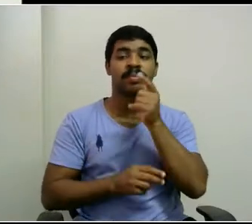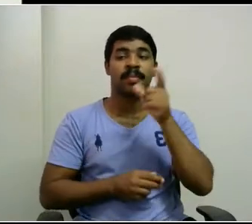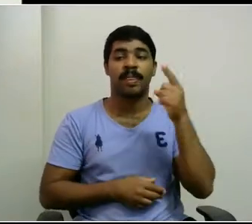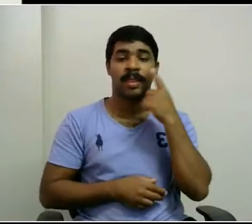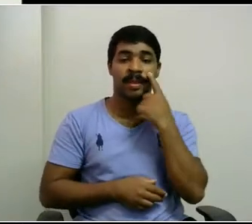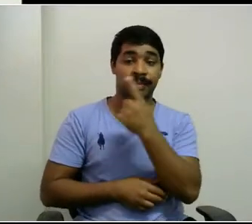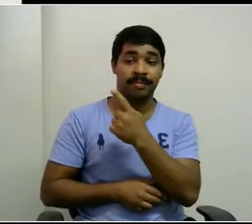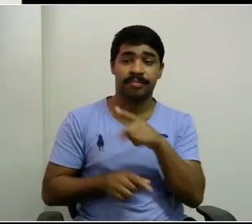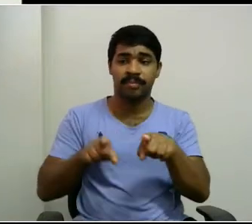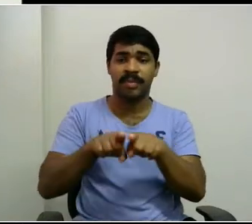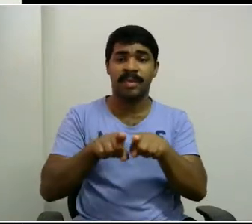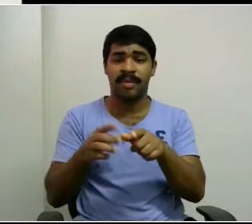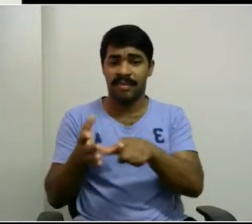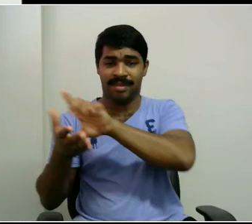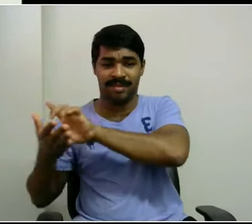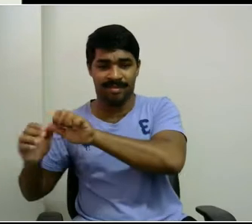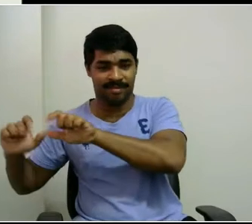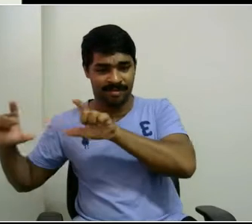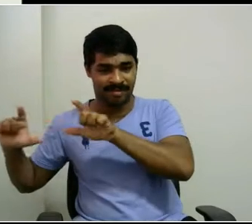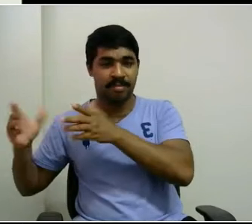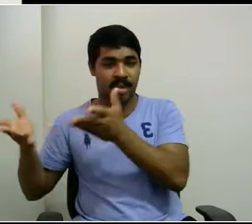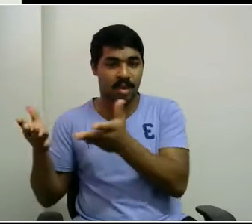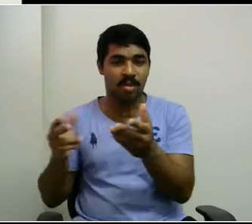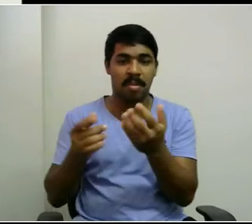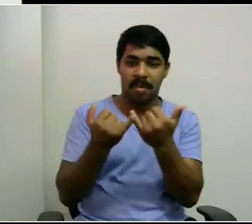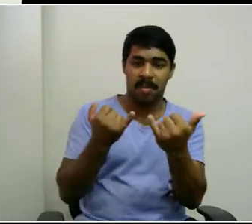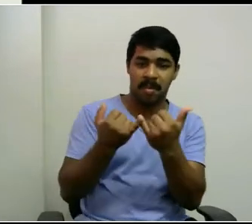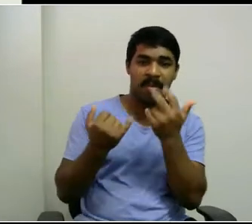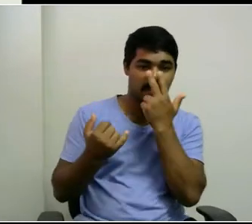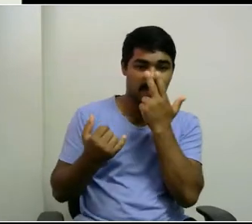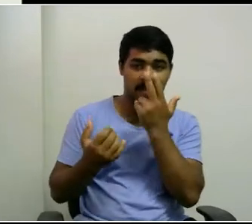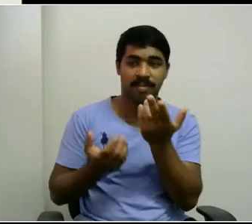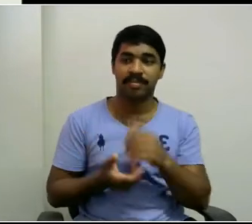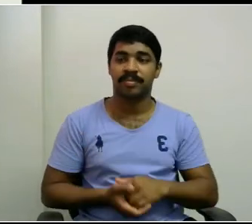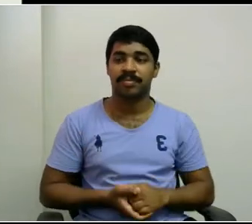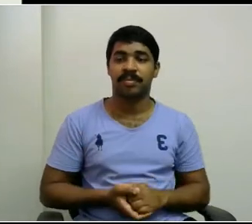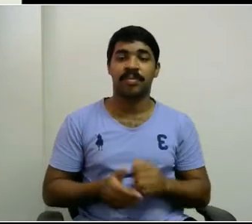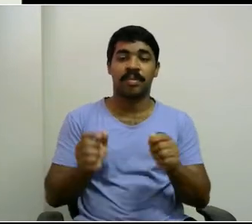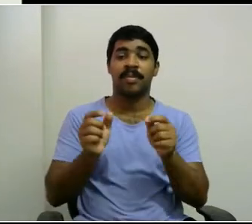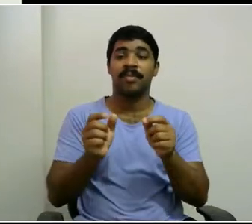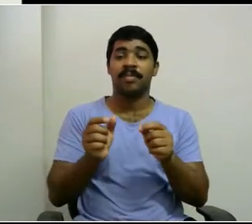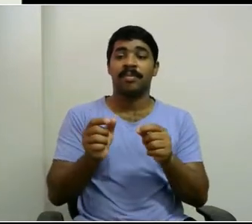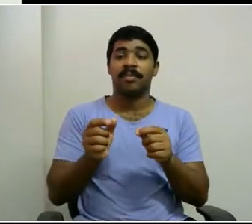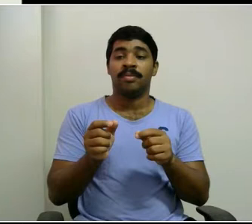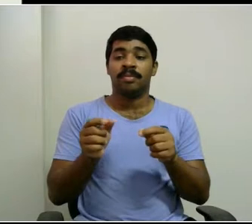Esse exemplo aqui é bem parecido com o anterior, né? Ó, eu vou passar esse aqui para esse lado, tá? E esse aqui para esse